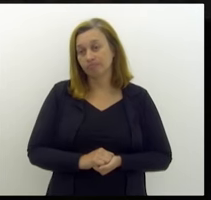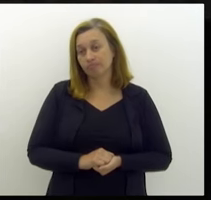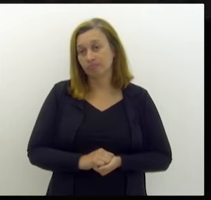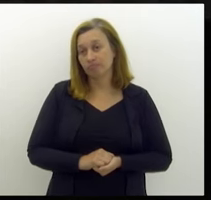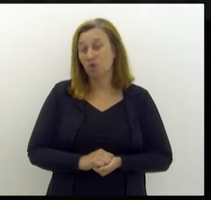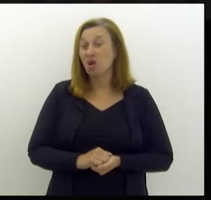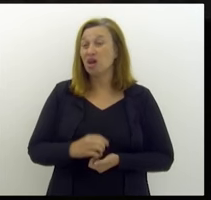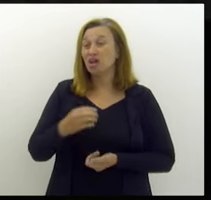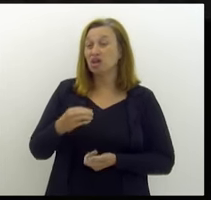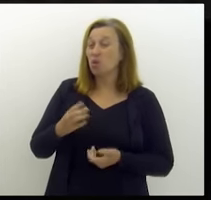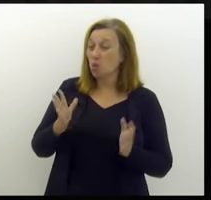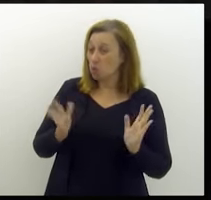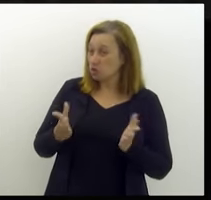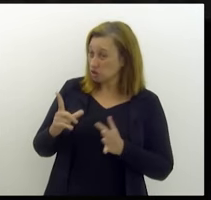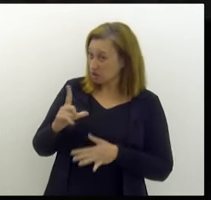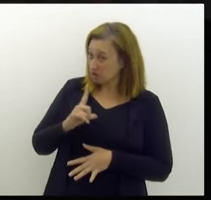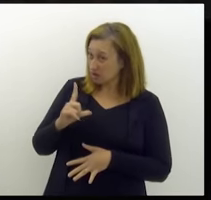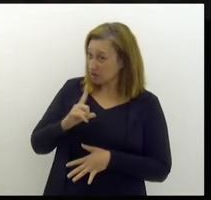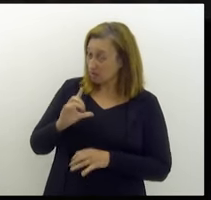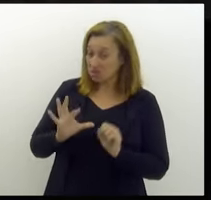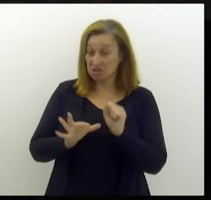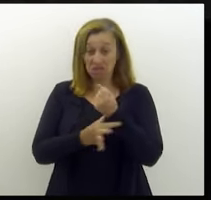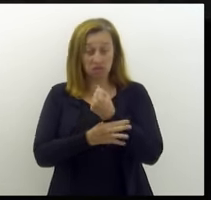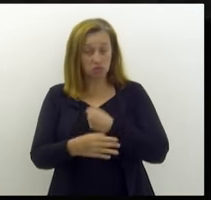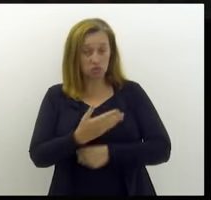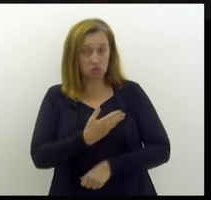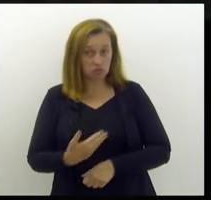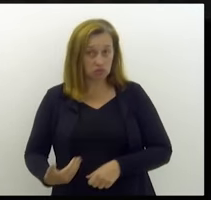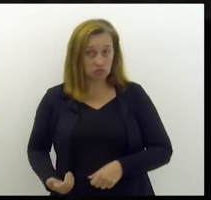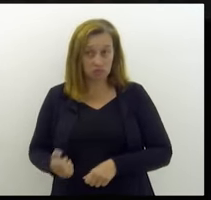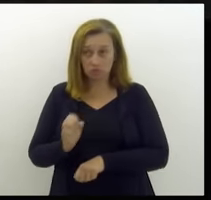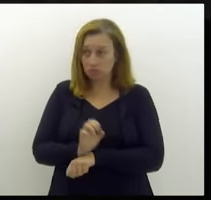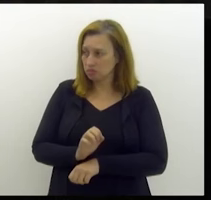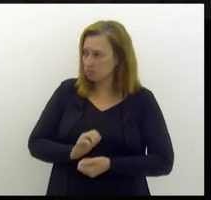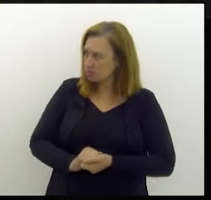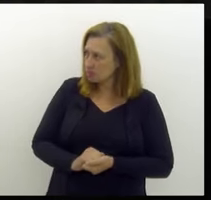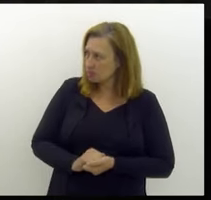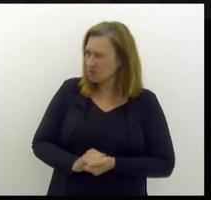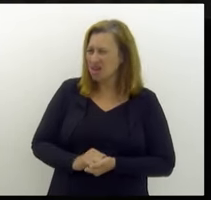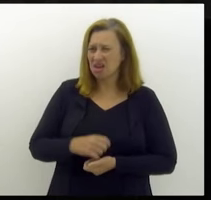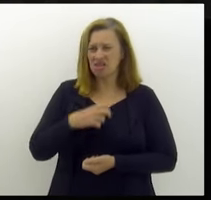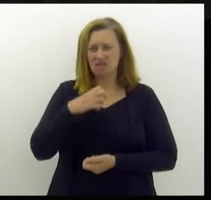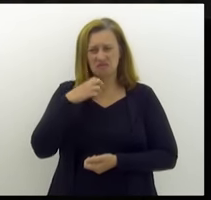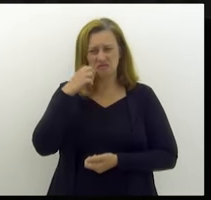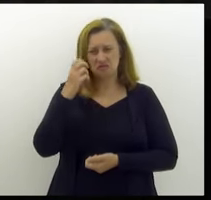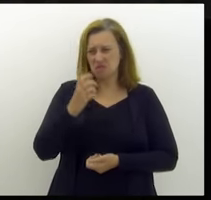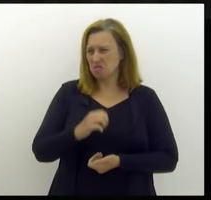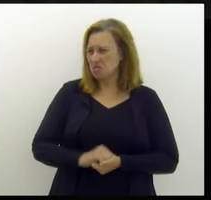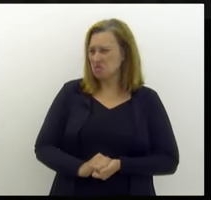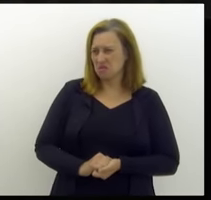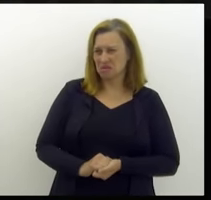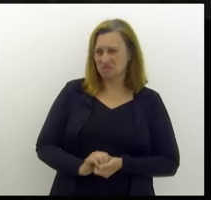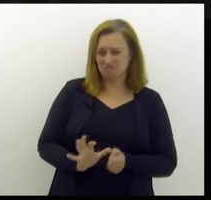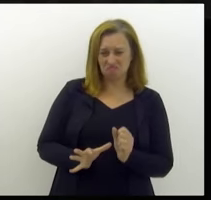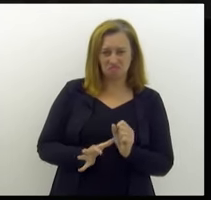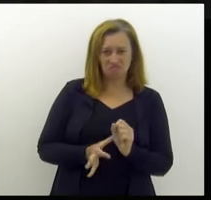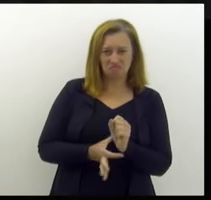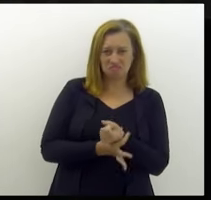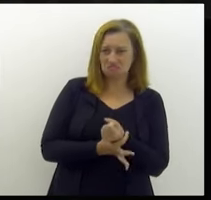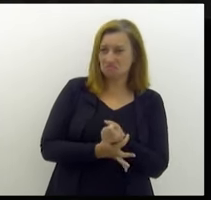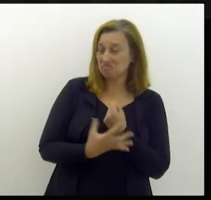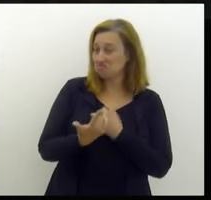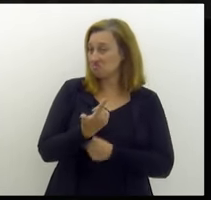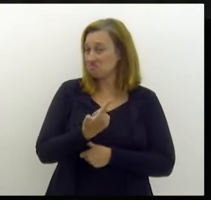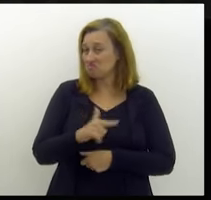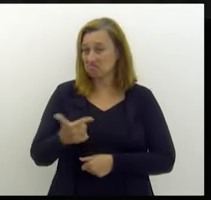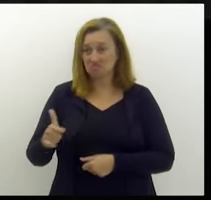nós vivemos hoje na segurança do Estado do Rio de Janeiro é uma verdadeira insegurança